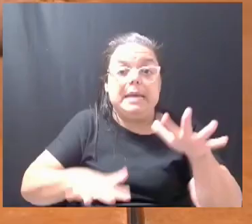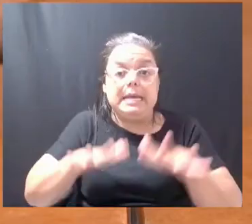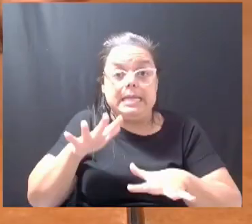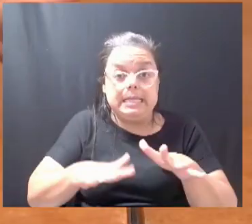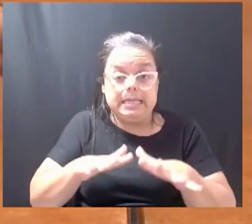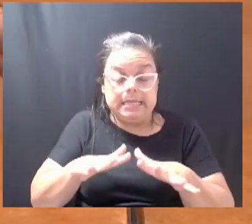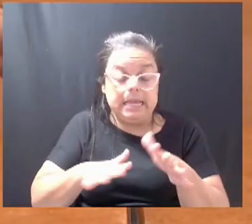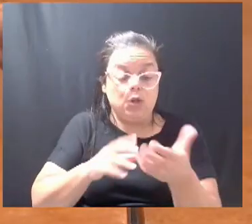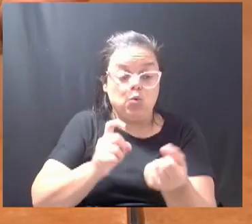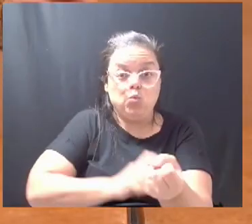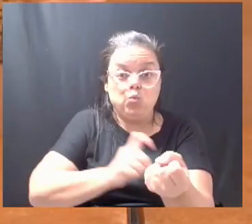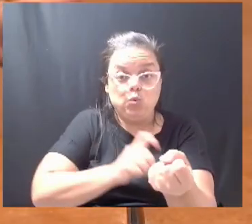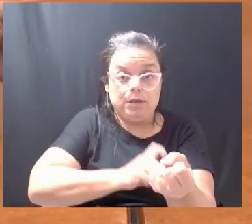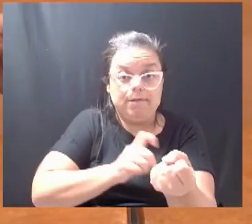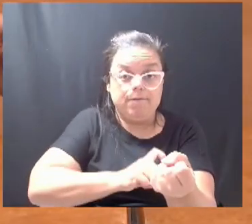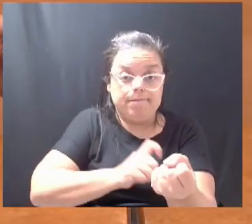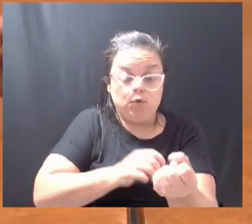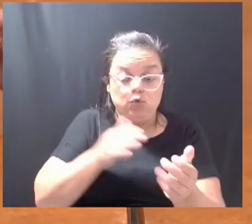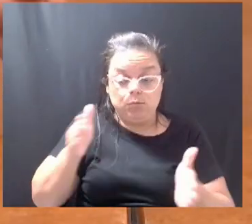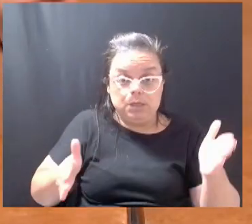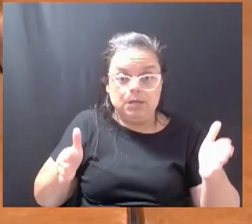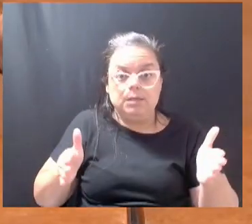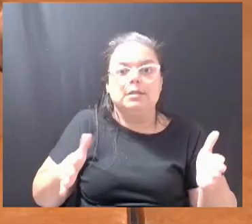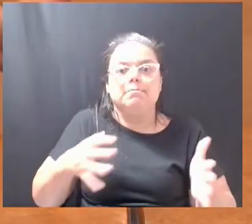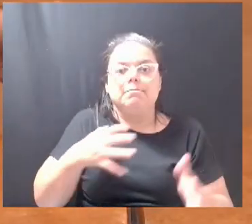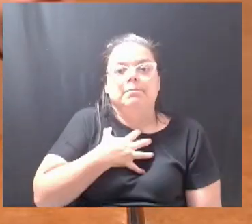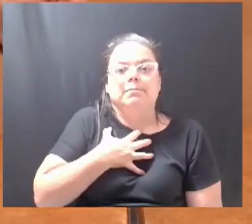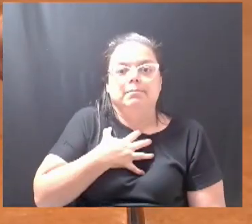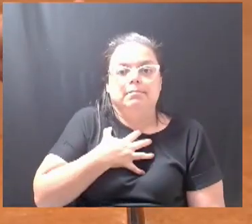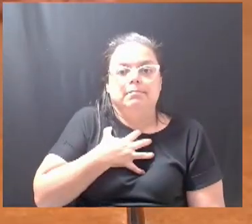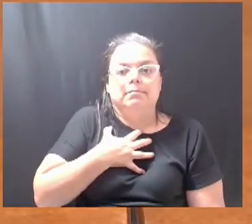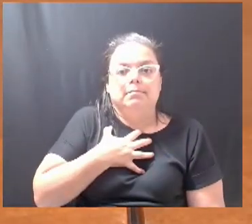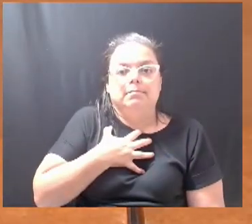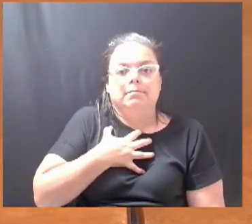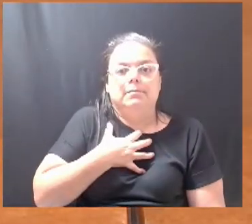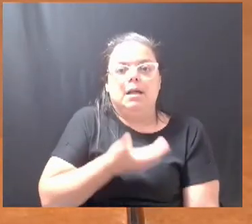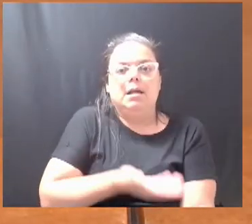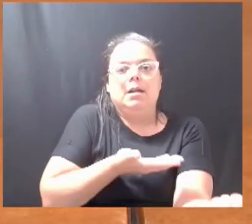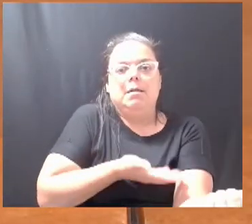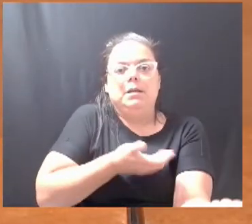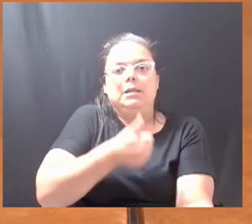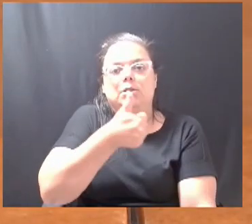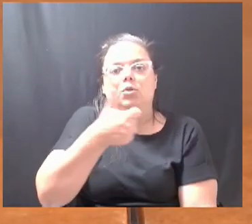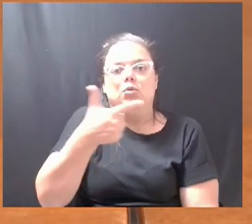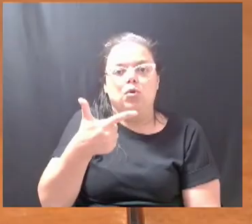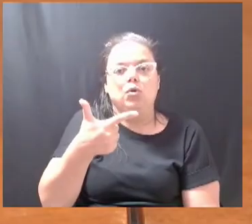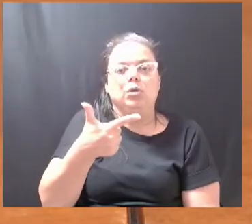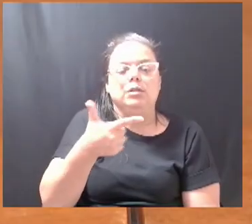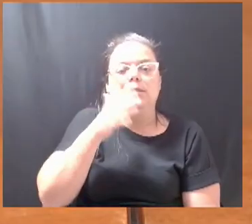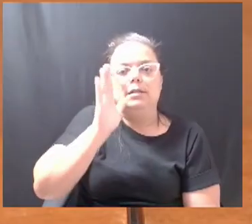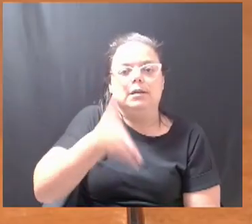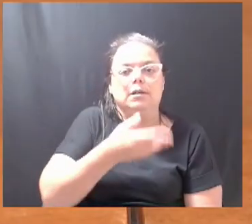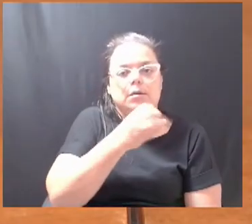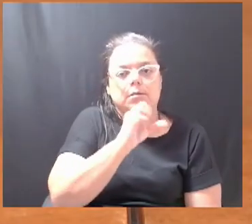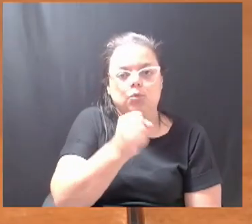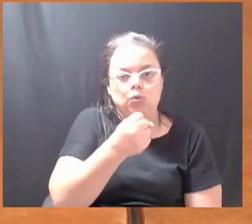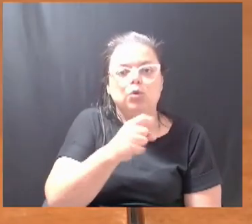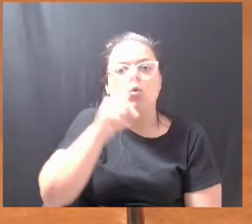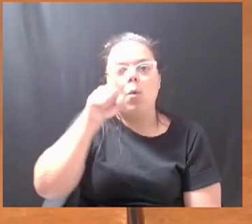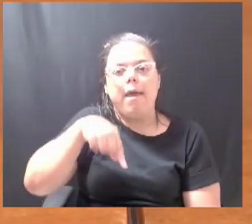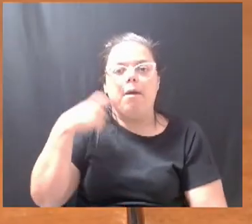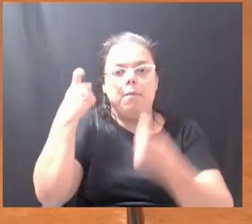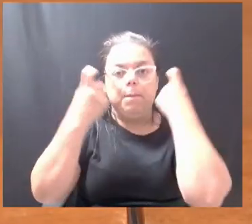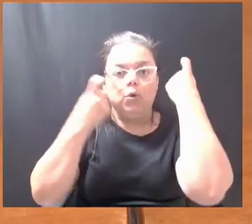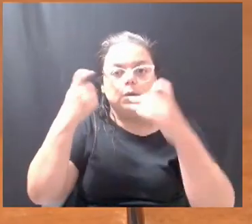situação, manter a sua pressão a 12/8 para você se manter em pé passa a ser uma preocupação do seu cérebro. Interessante isso.